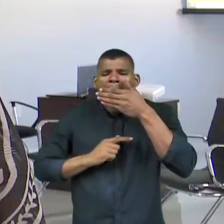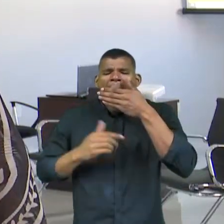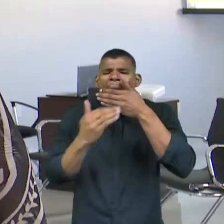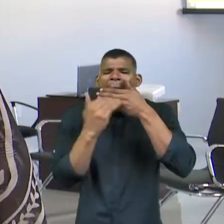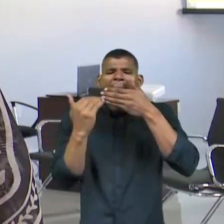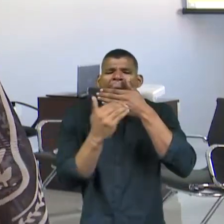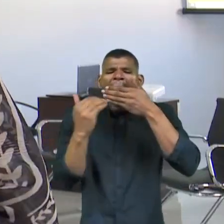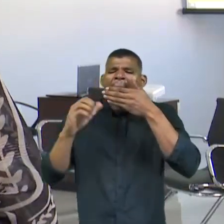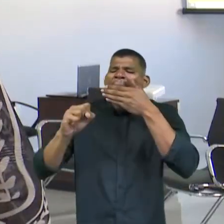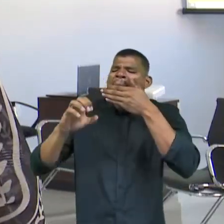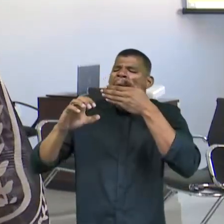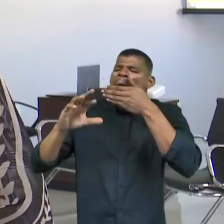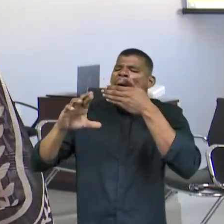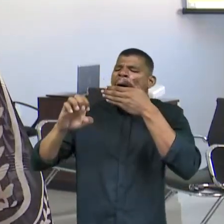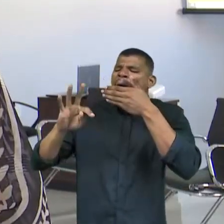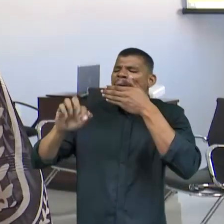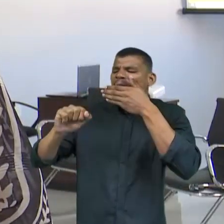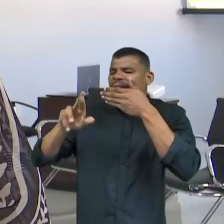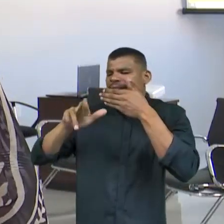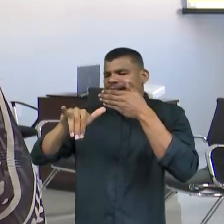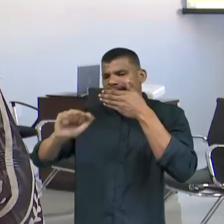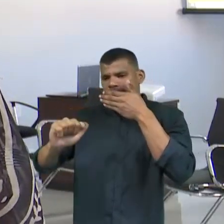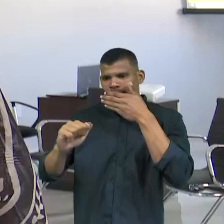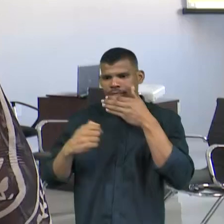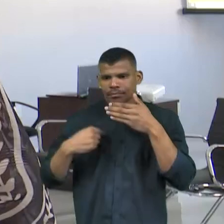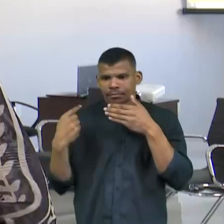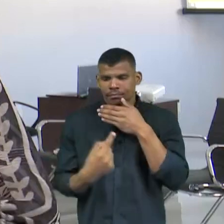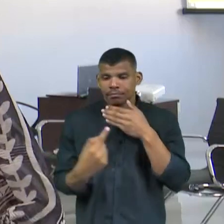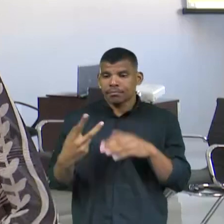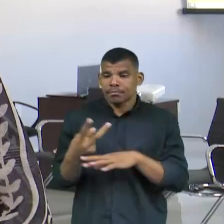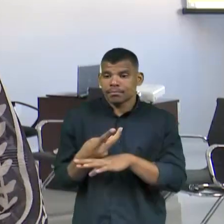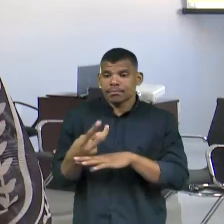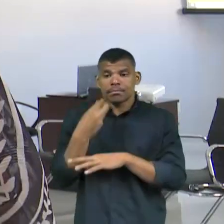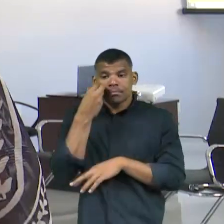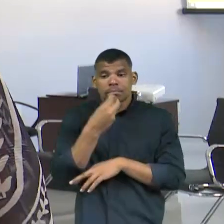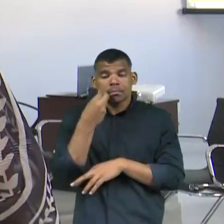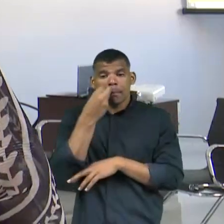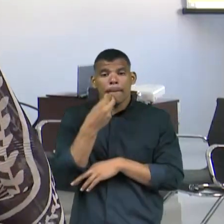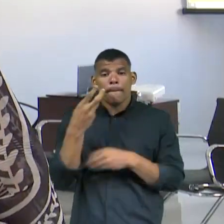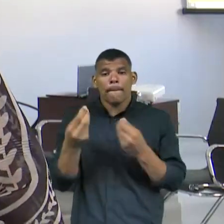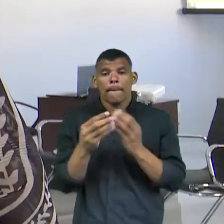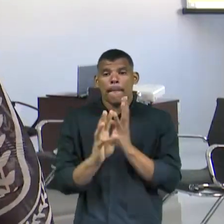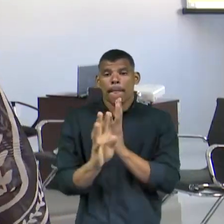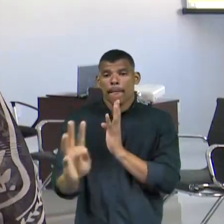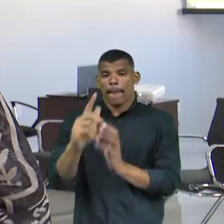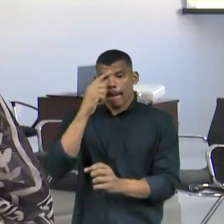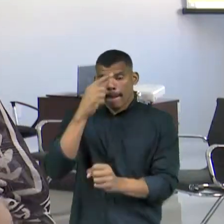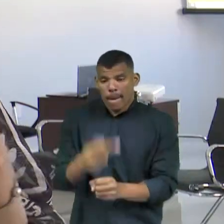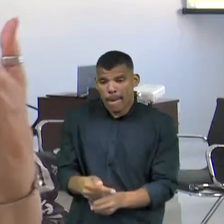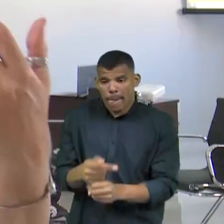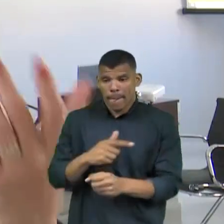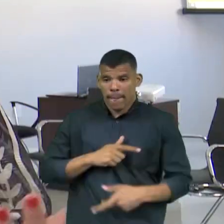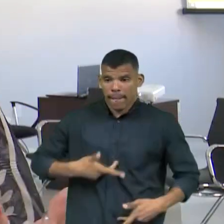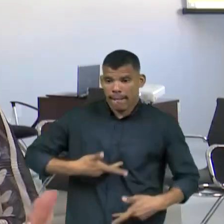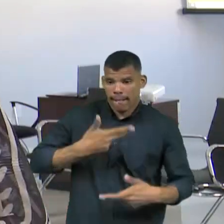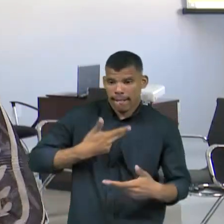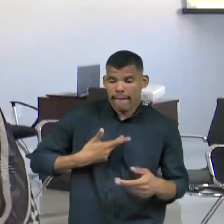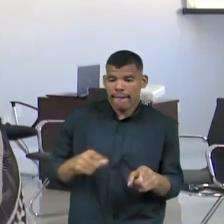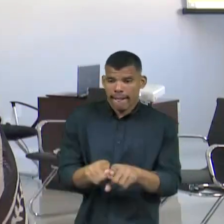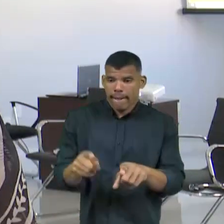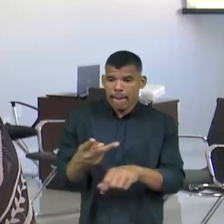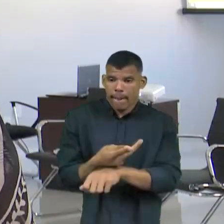fomos buscar também experiências em outros estados de gestão de fila de cirurgia, nós também fomos